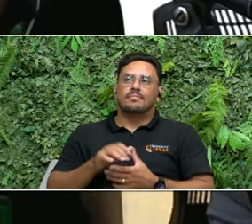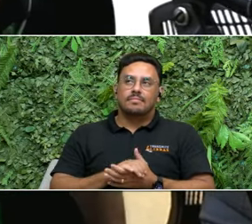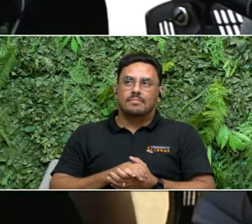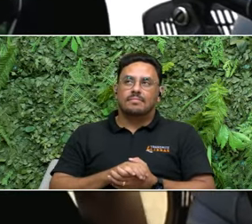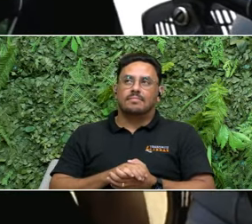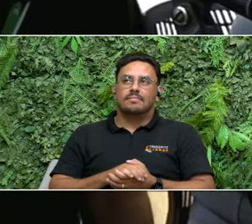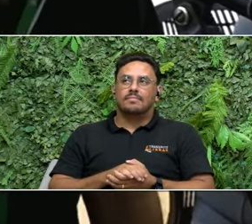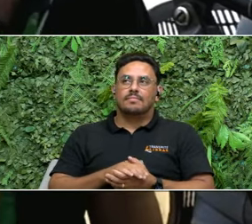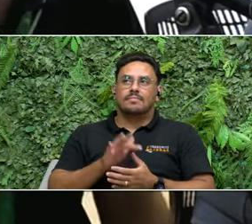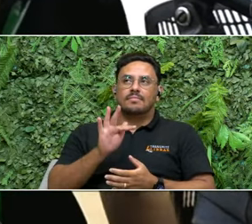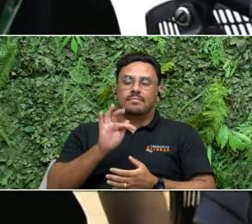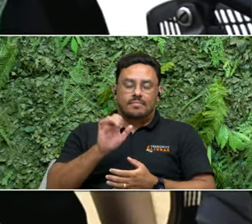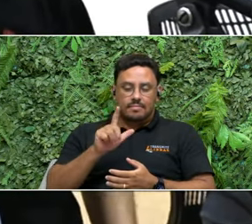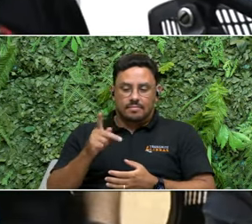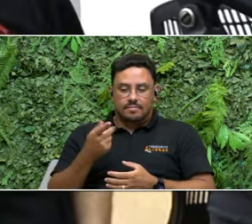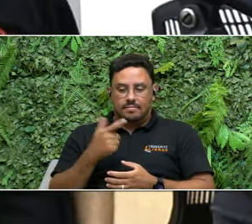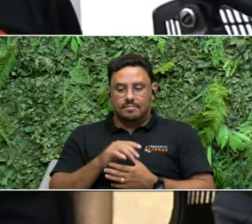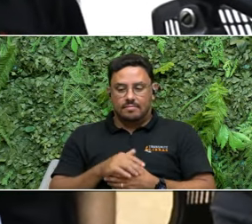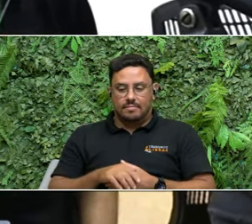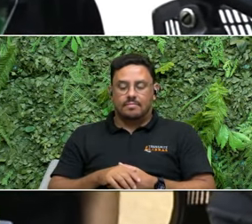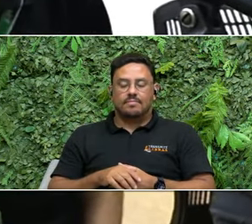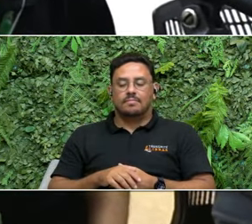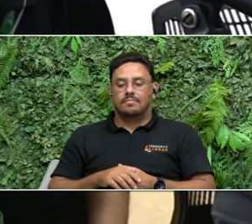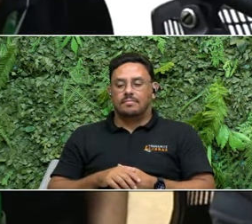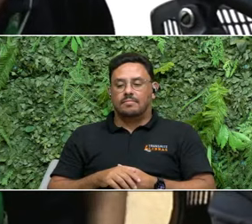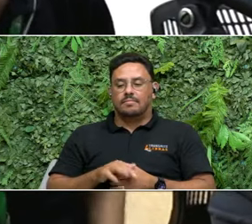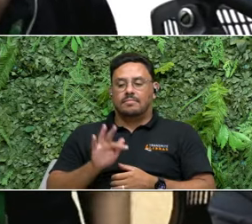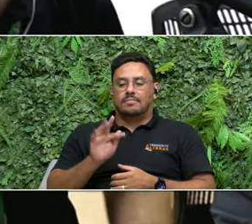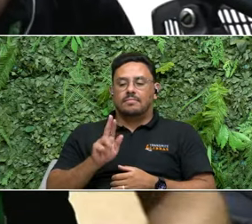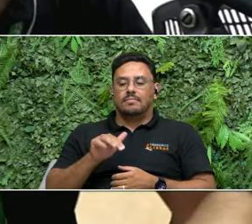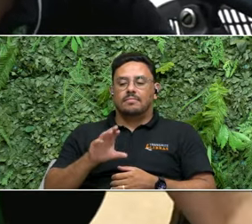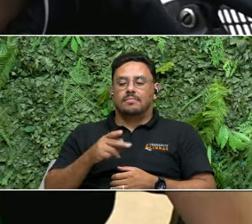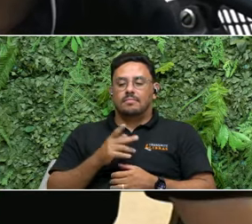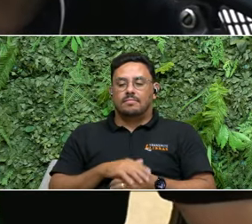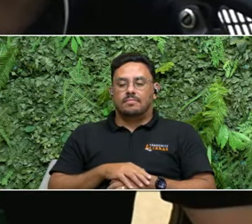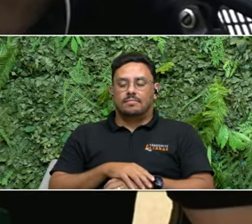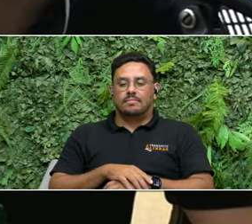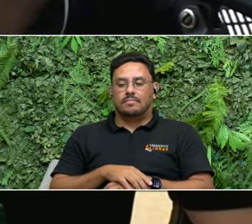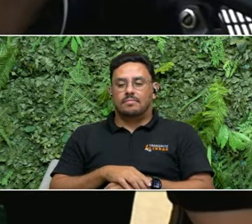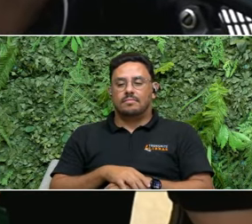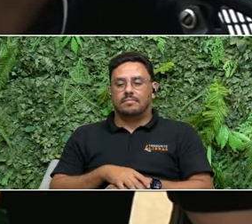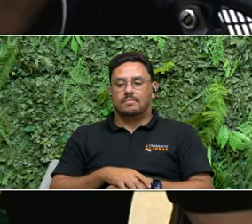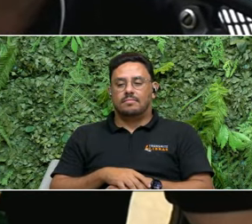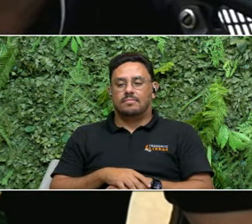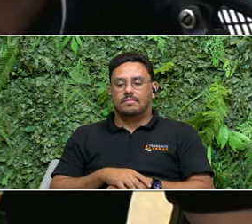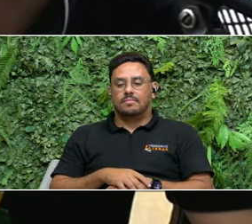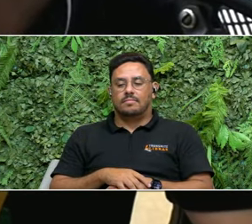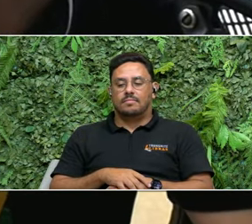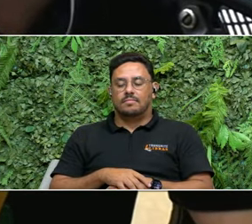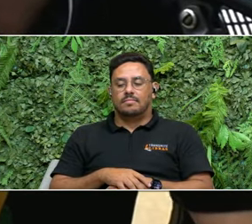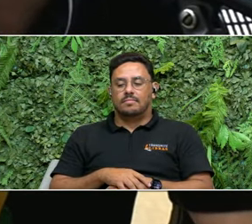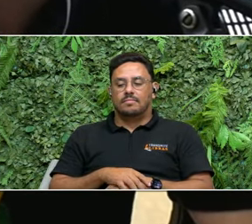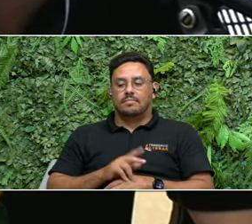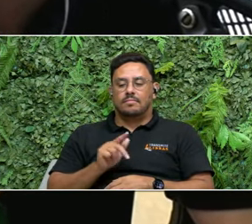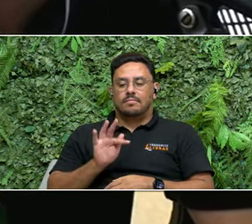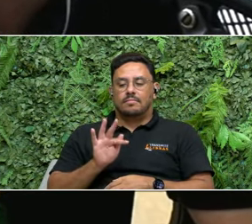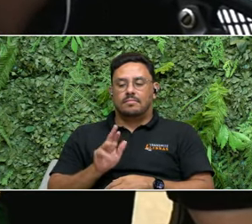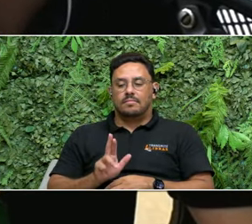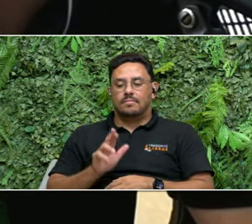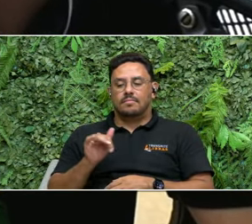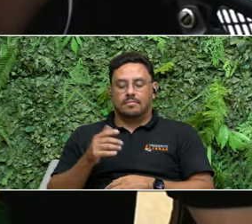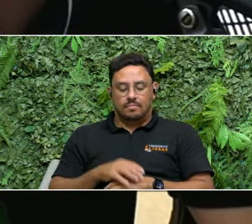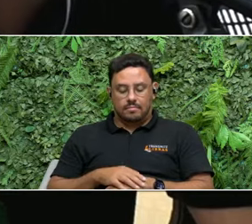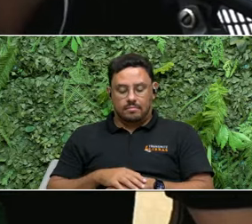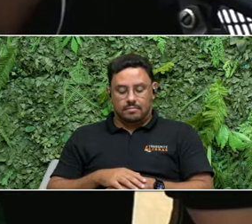Felipão não tinha espaço no tá bom e o Bruno fux Tô curioso a próxima nota hein ah o fux